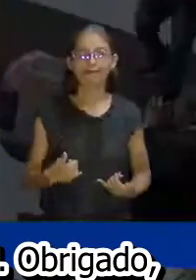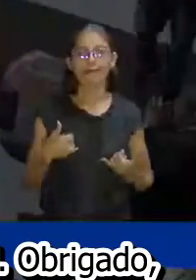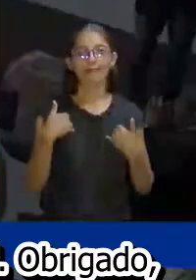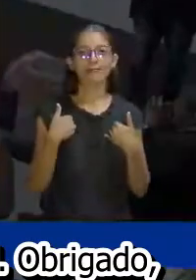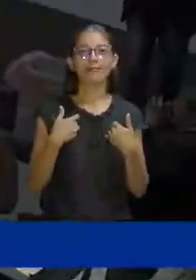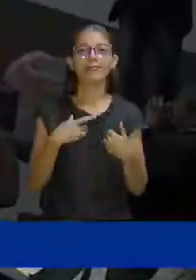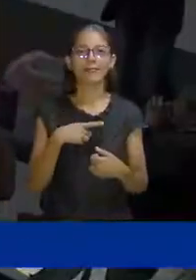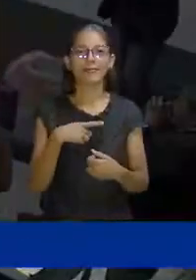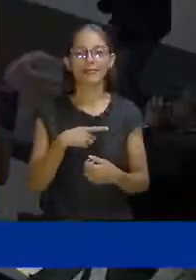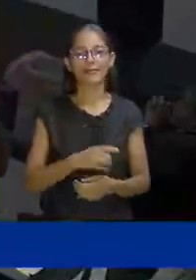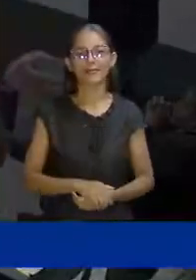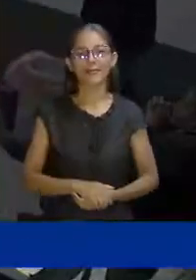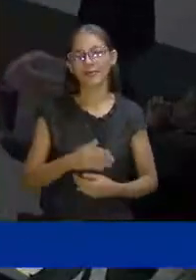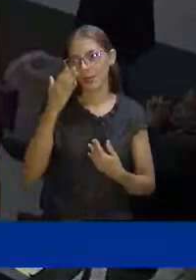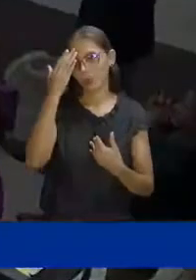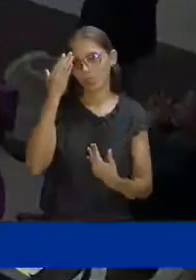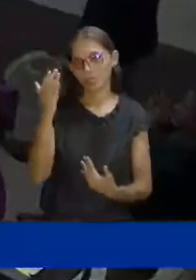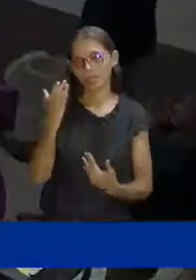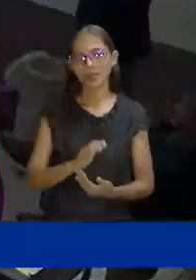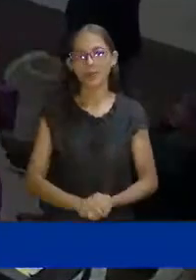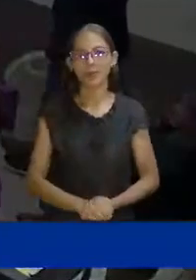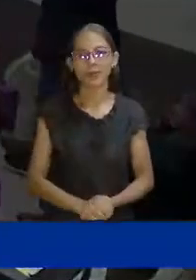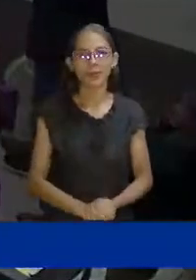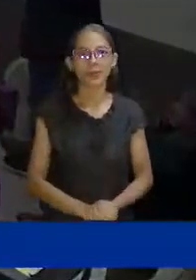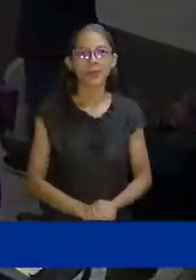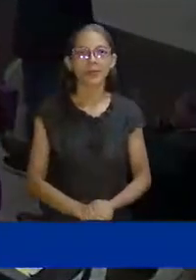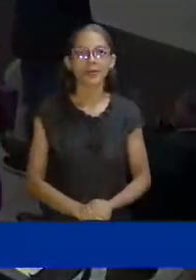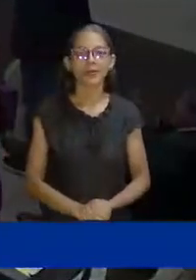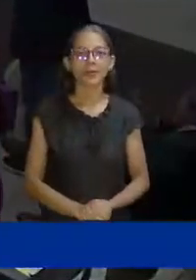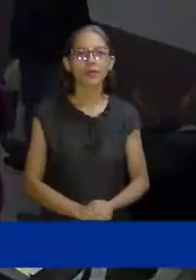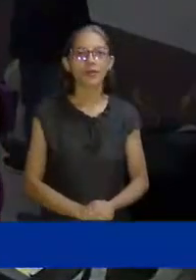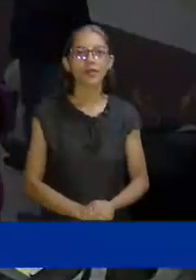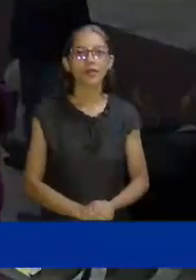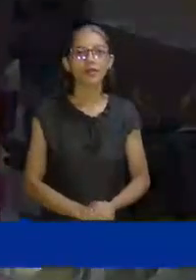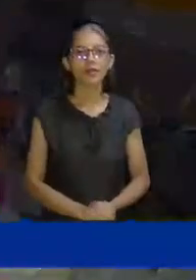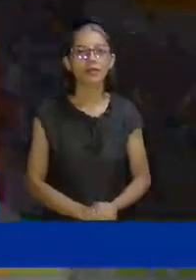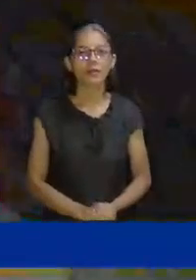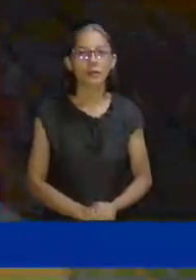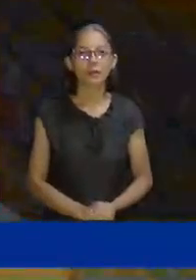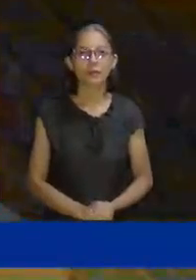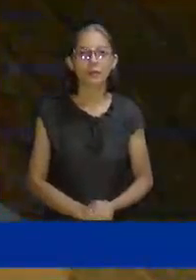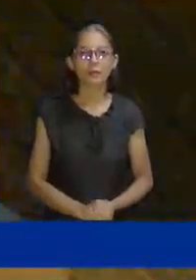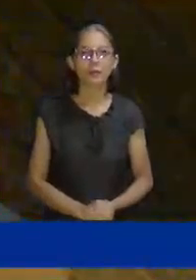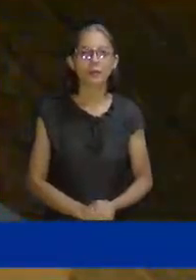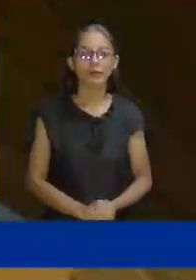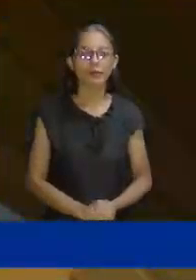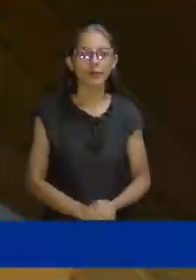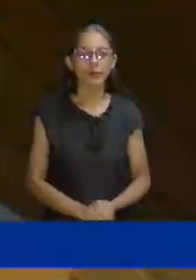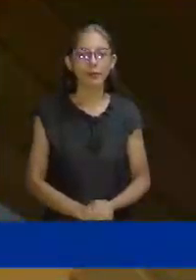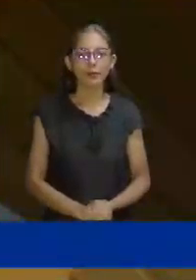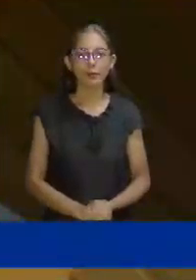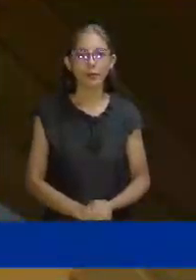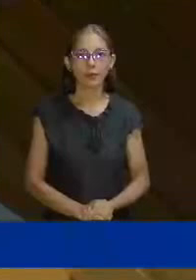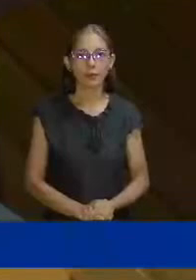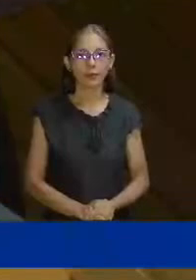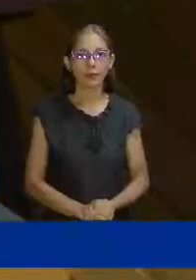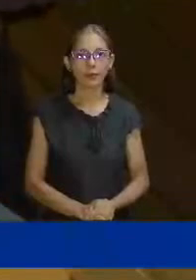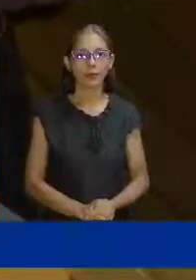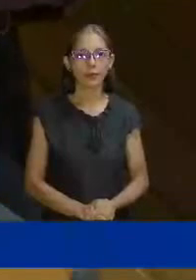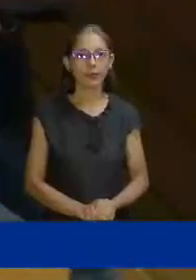Eleitoral. Obrigado, Elaine. Obrigada, presidente. Neste momento, os